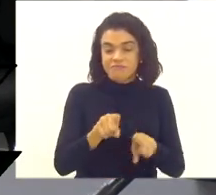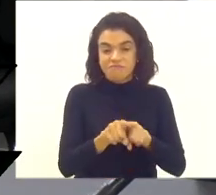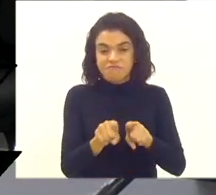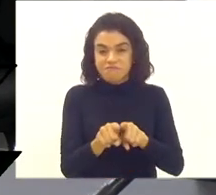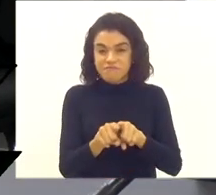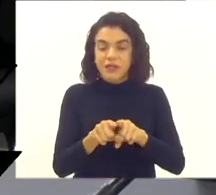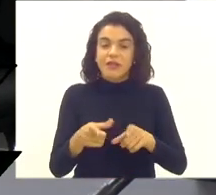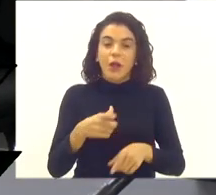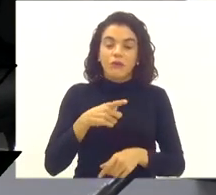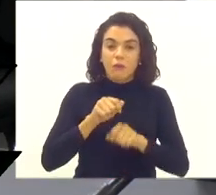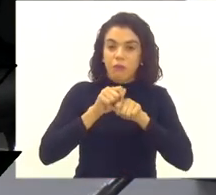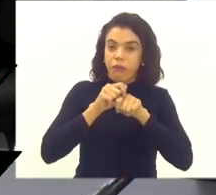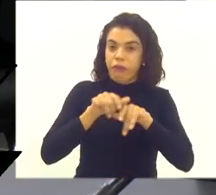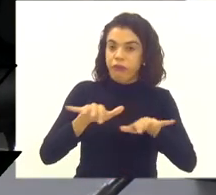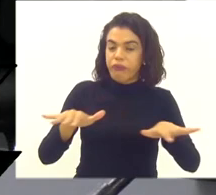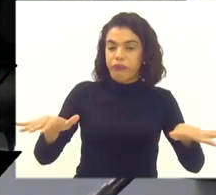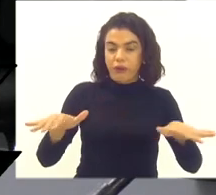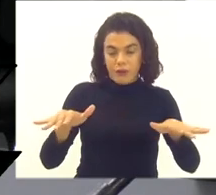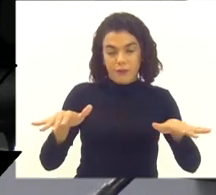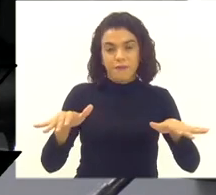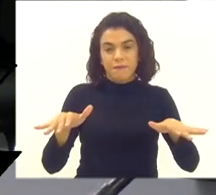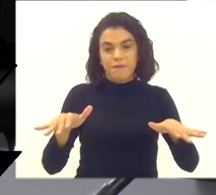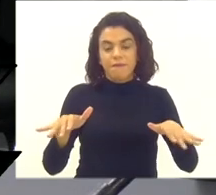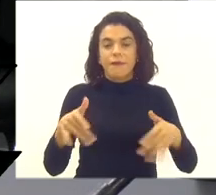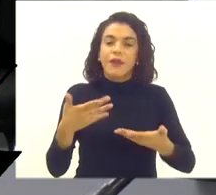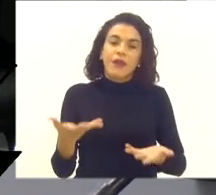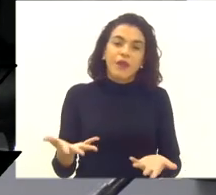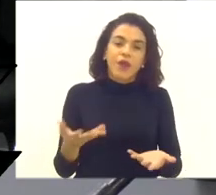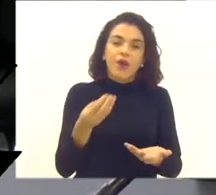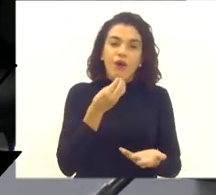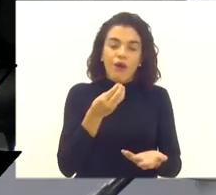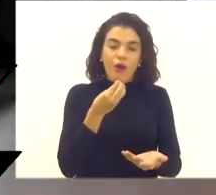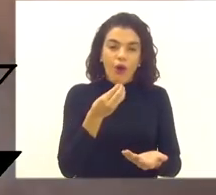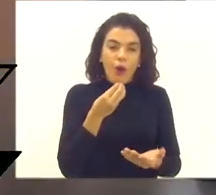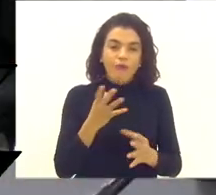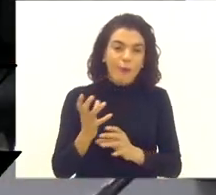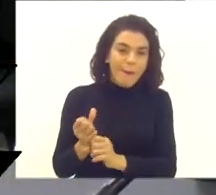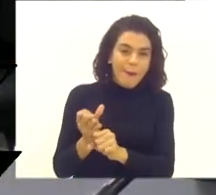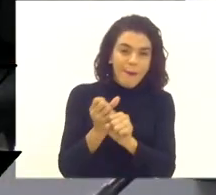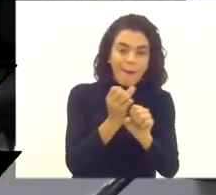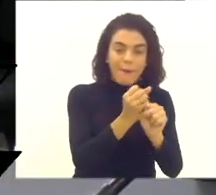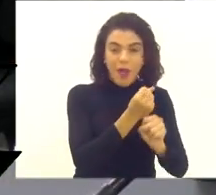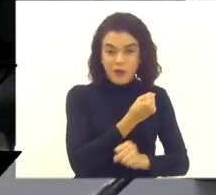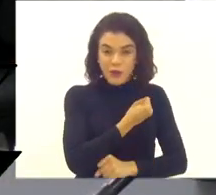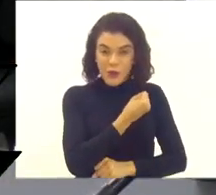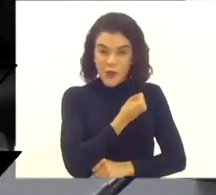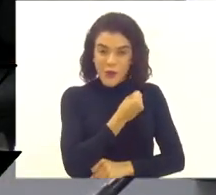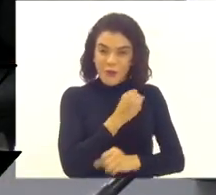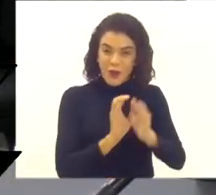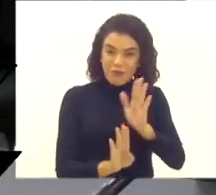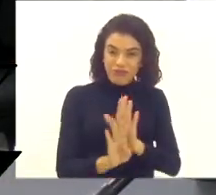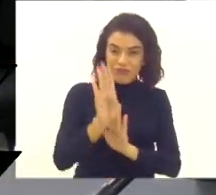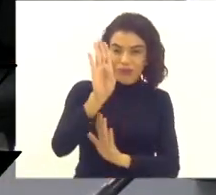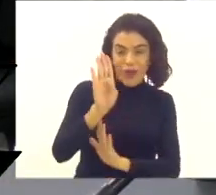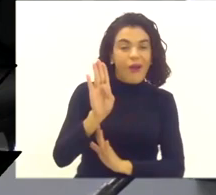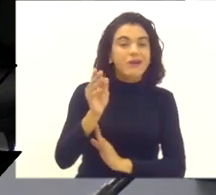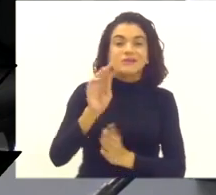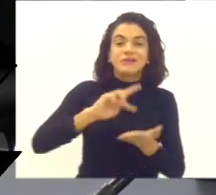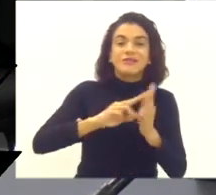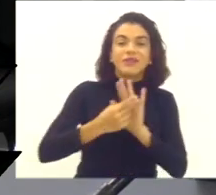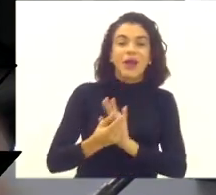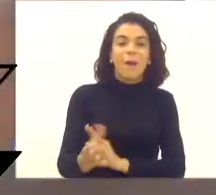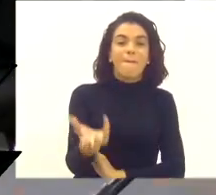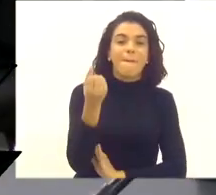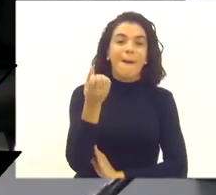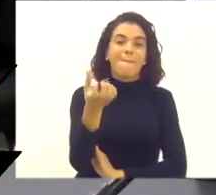você tem uma disseminação muito grande disso e a lógica dos algoritmos das redes ela anda junto com o lucro dessas